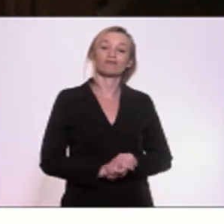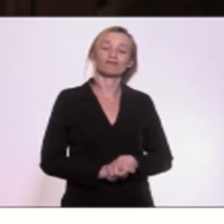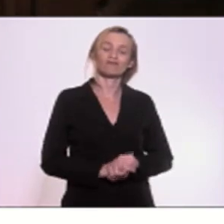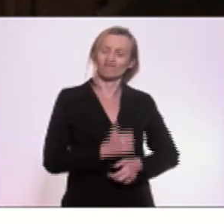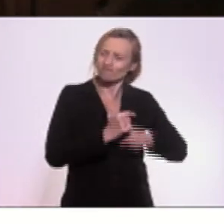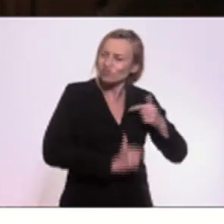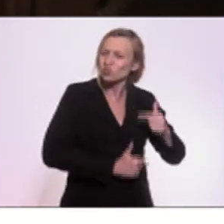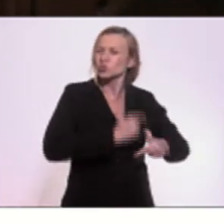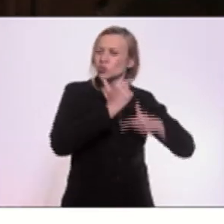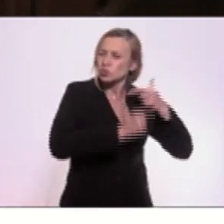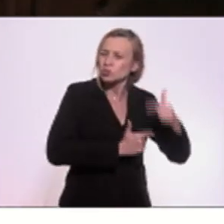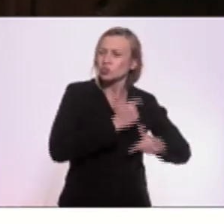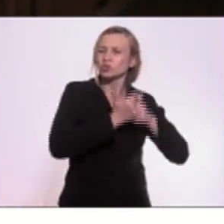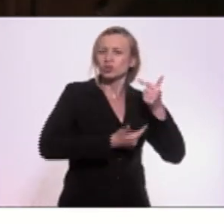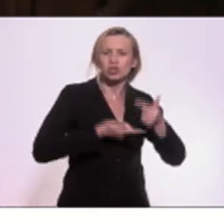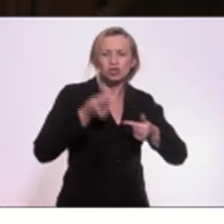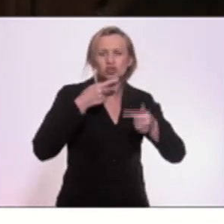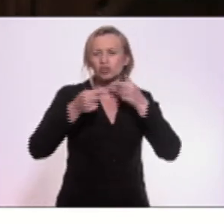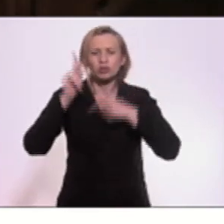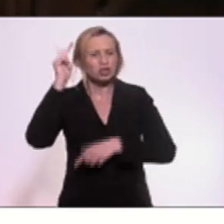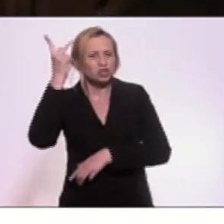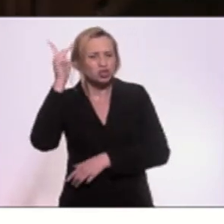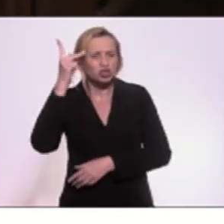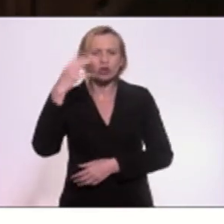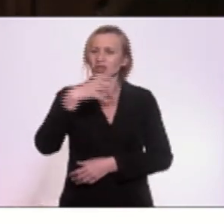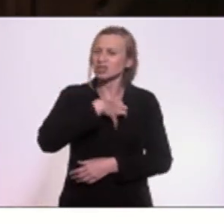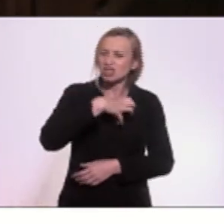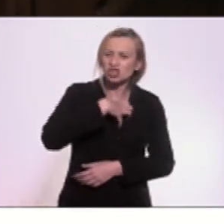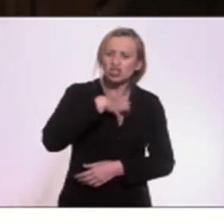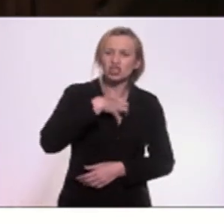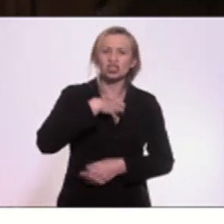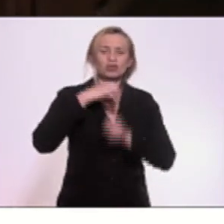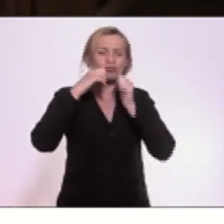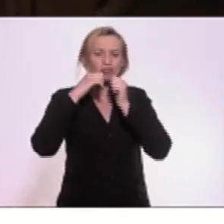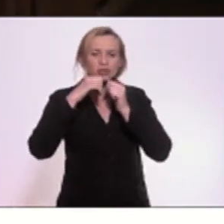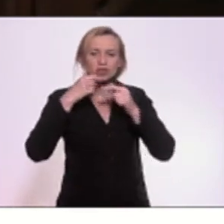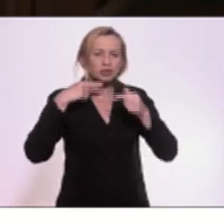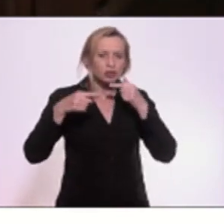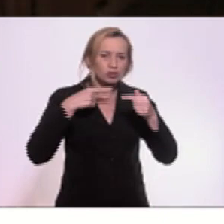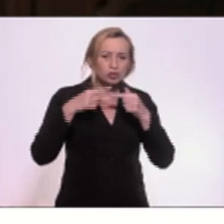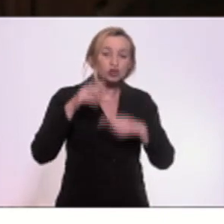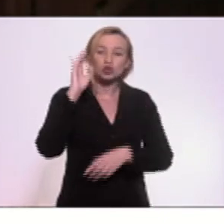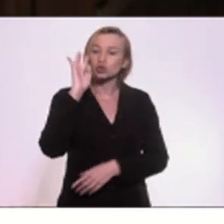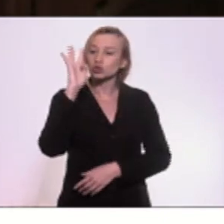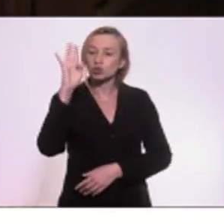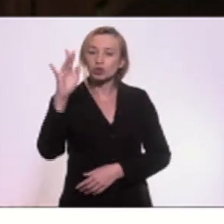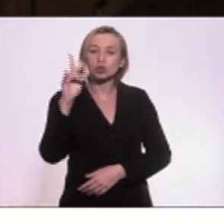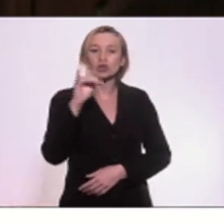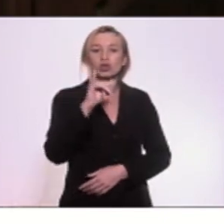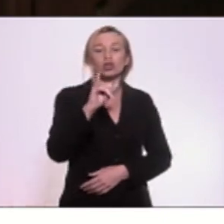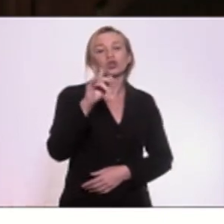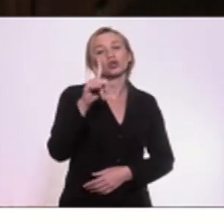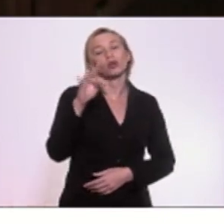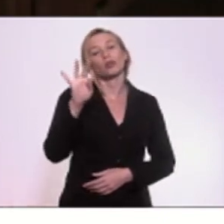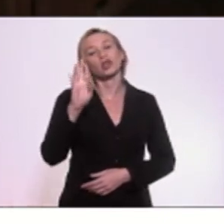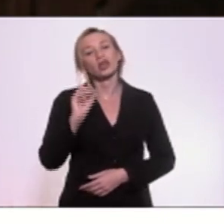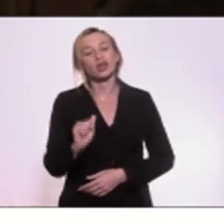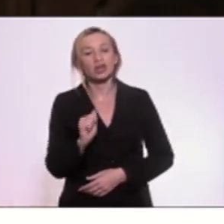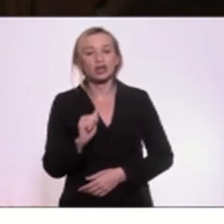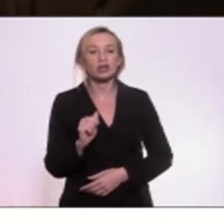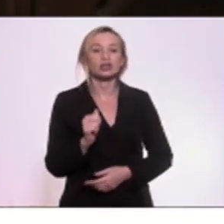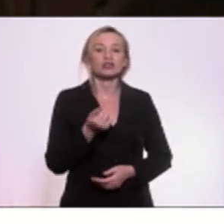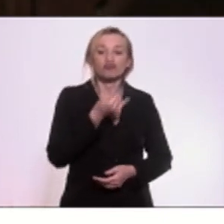lutas, de debates, de história, de sentido, de polêmicas, enfim, de sonhos e utopias, de desencantos,